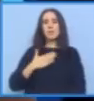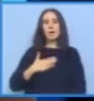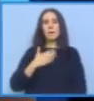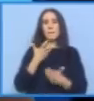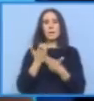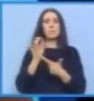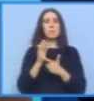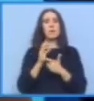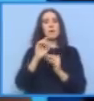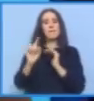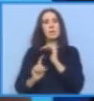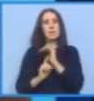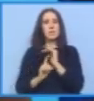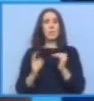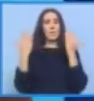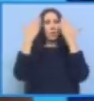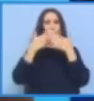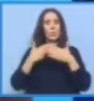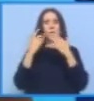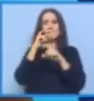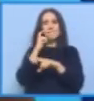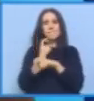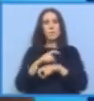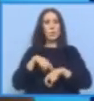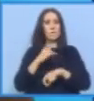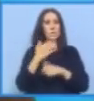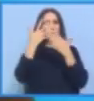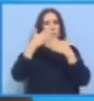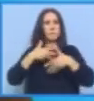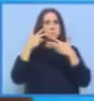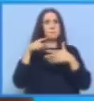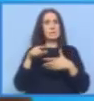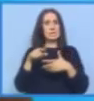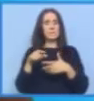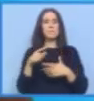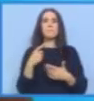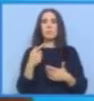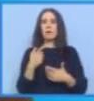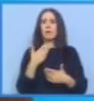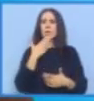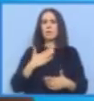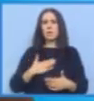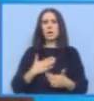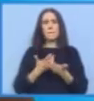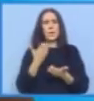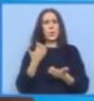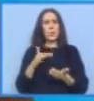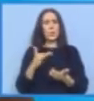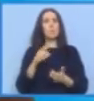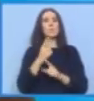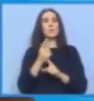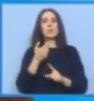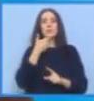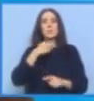um retiro ou passar uma noite destas em vigília, estas 24 horas. Claro, isto marca muito porque é uma